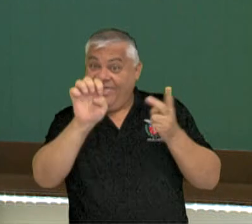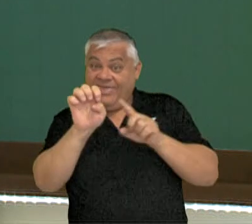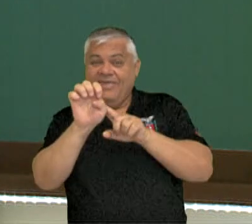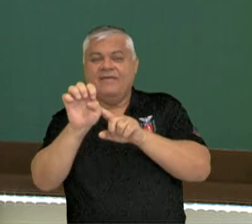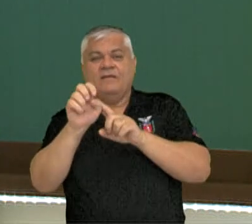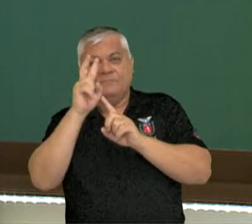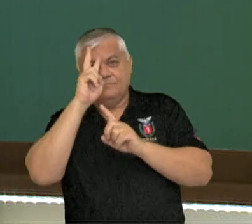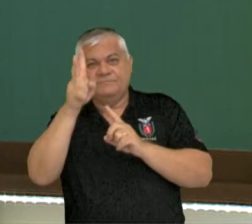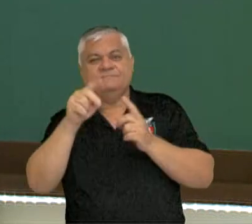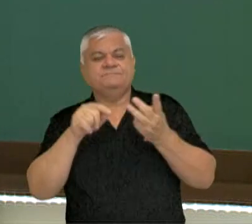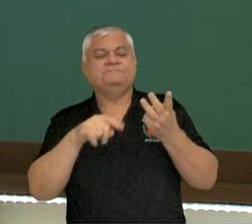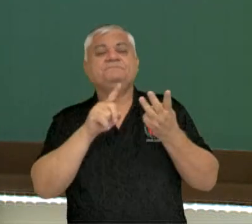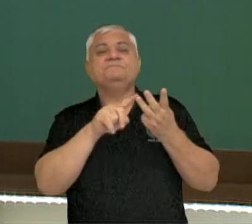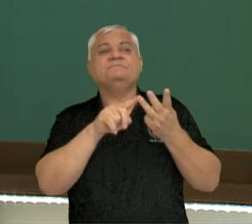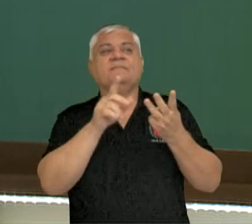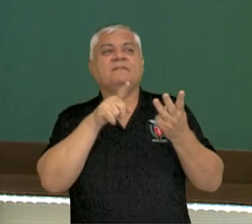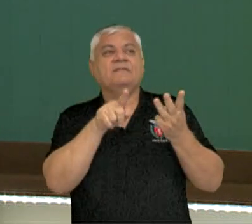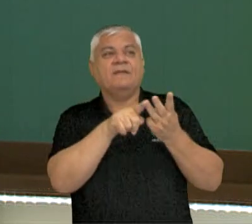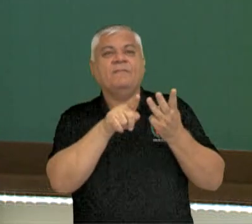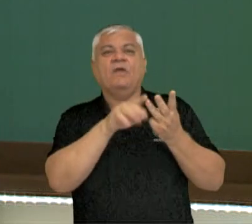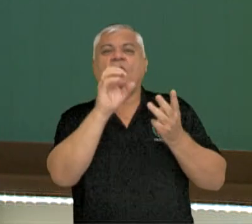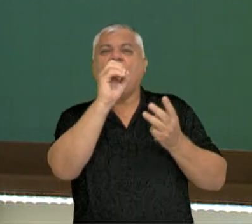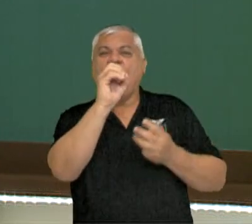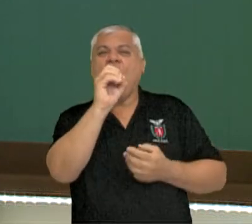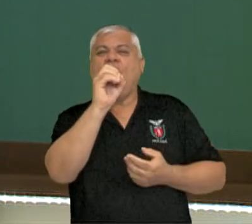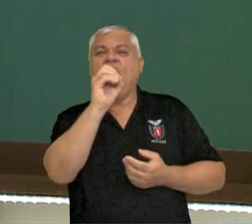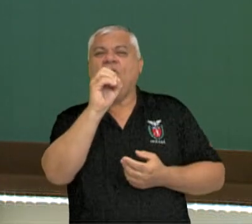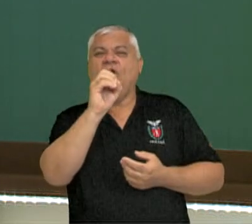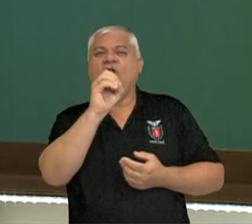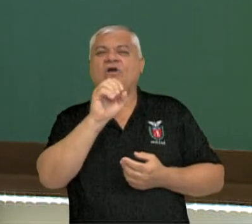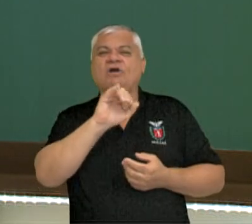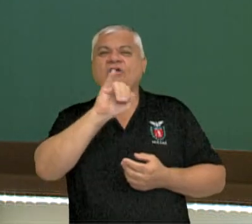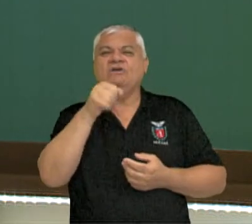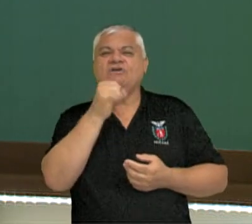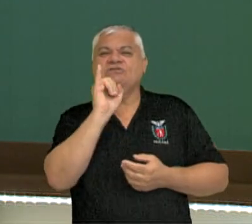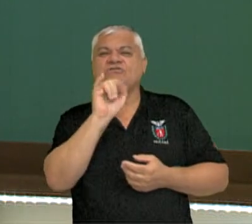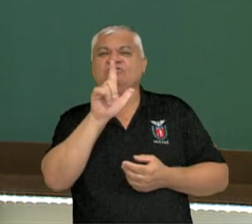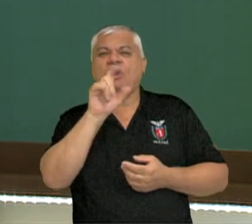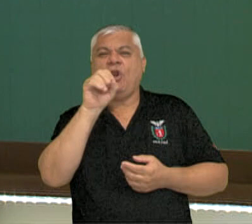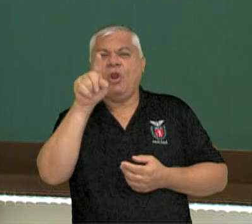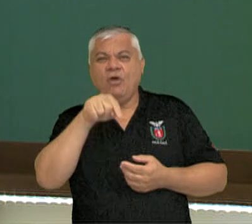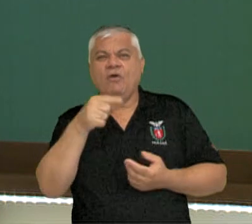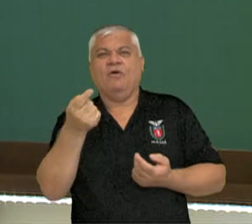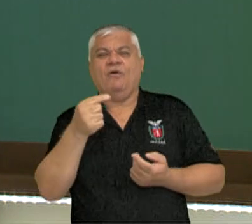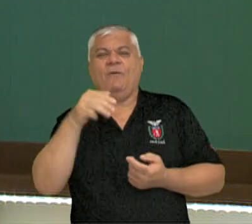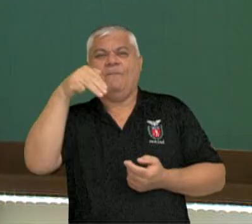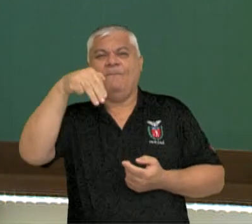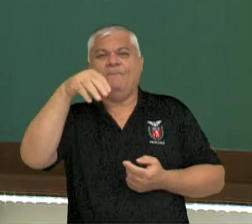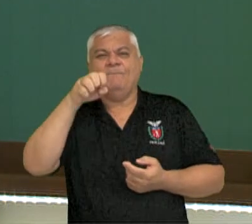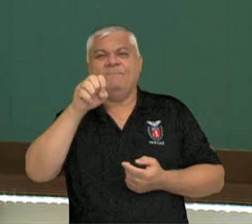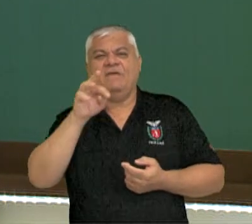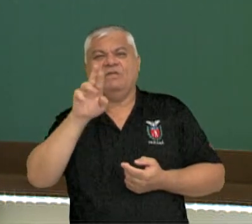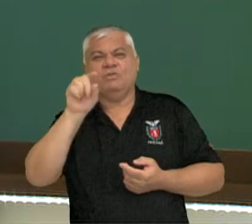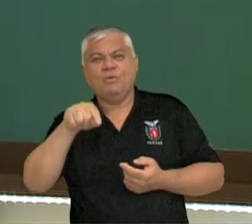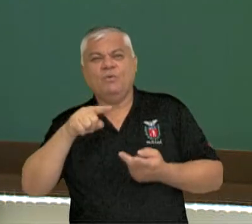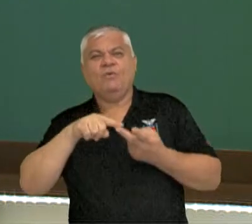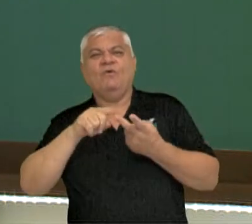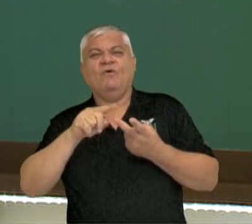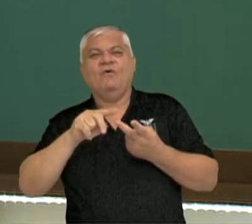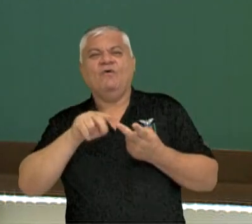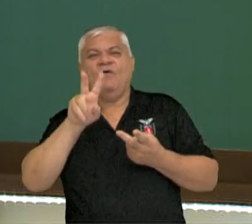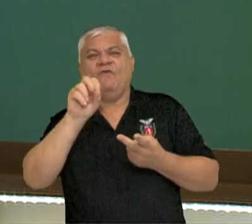acentuado. Temos a terminação com o, né? Giló. Tem o metrô, a voz,